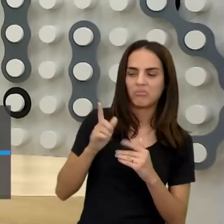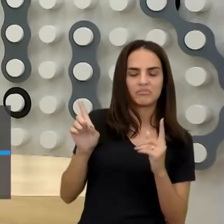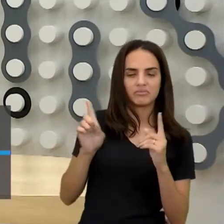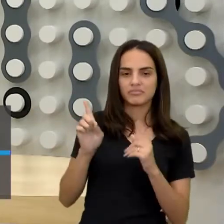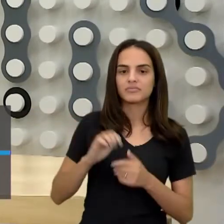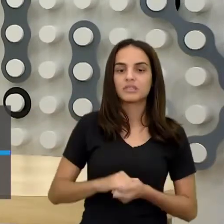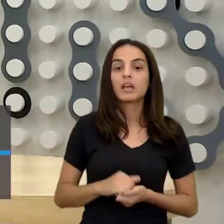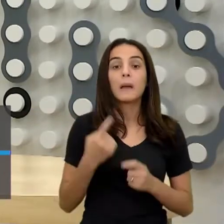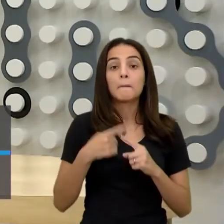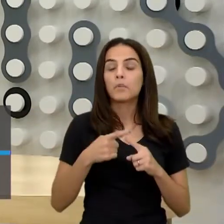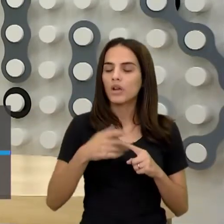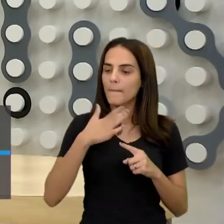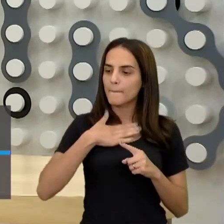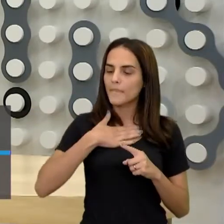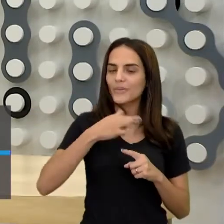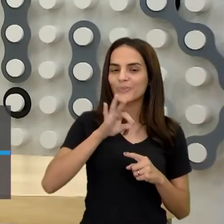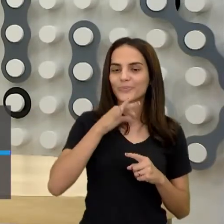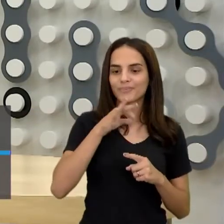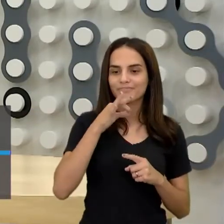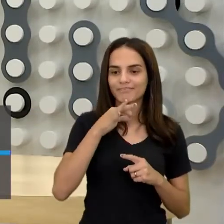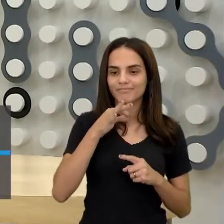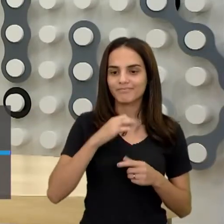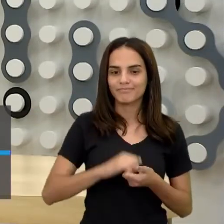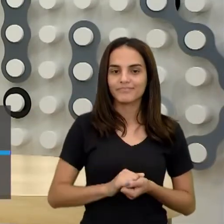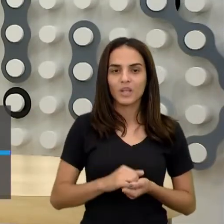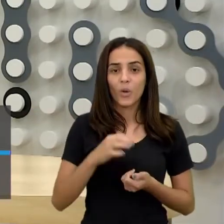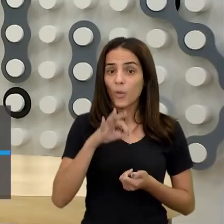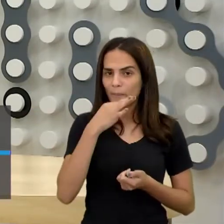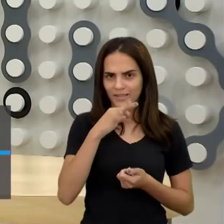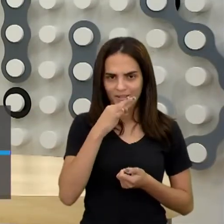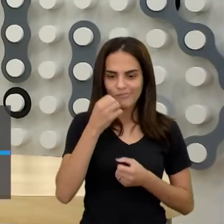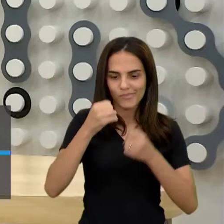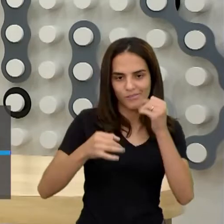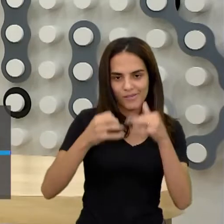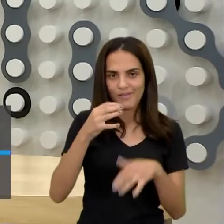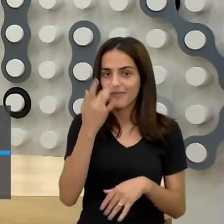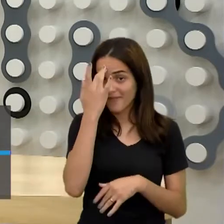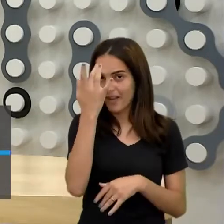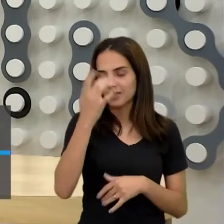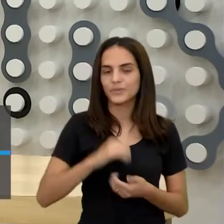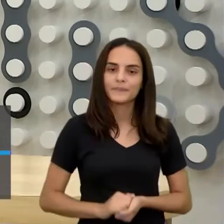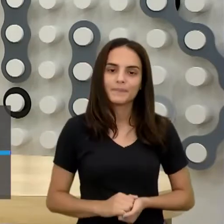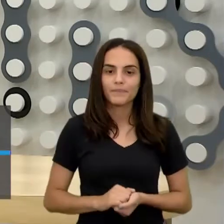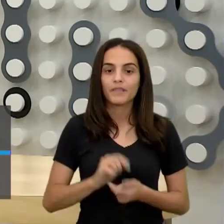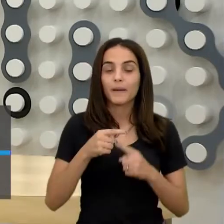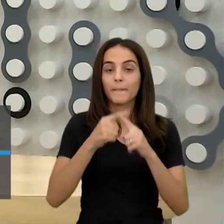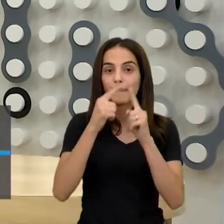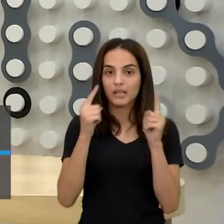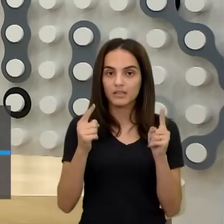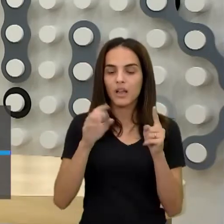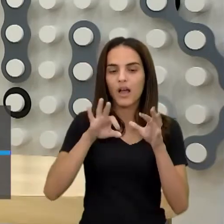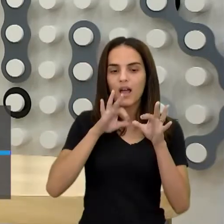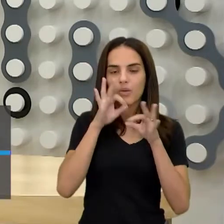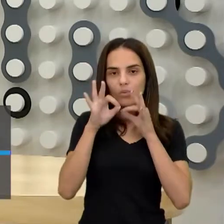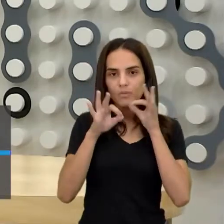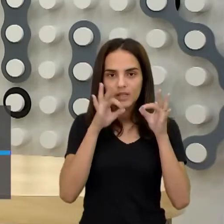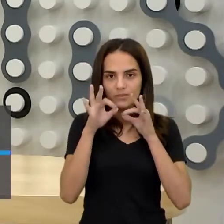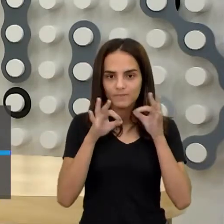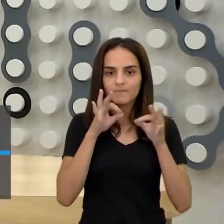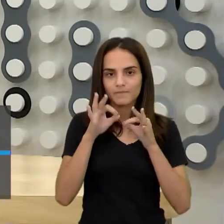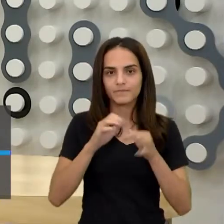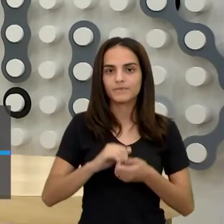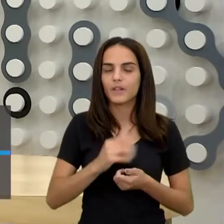concorda? Porque é a minha opinião. Lembra que eu falei? Opinião é fácil de dar. Só que aí eu tenho que chegar para você e colocar meus argumentos